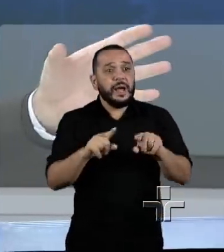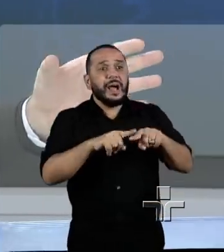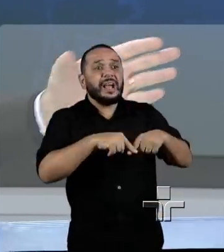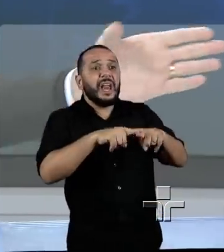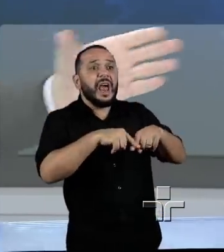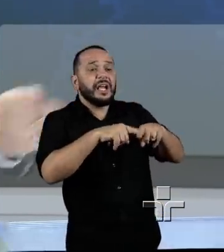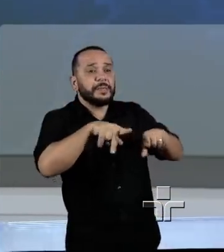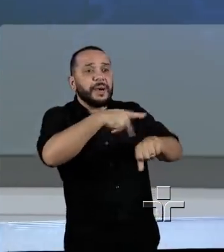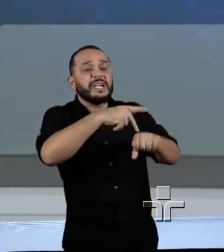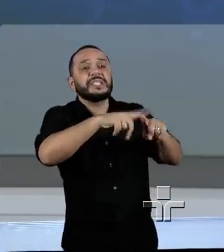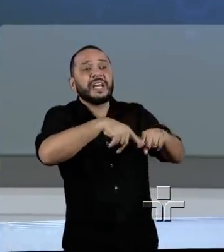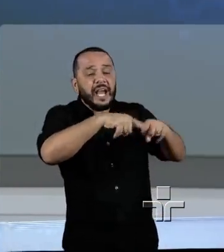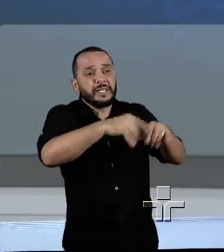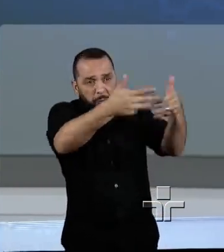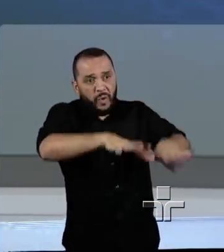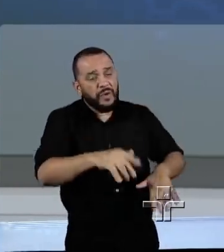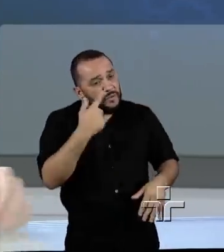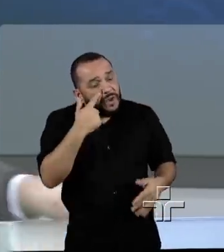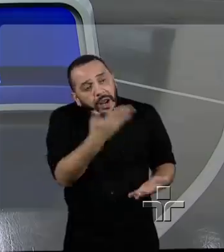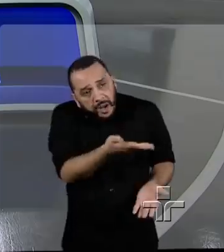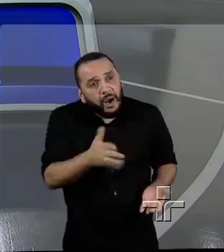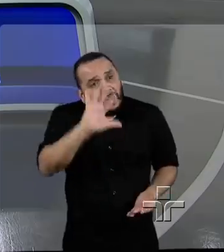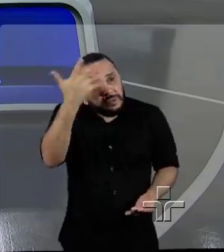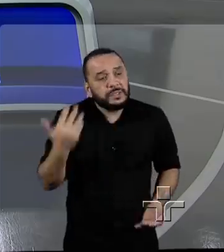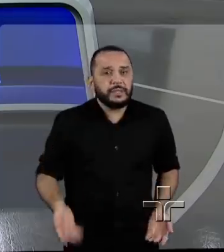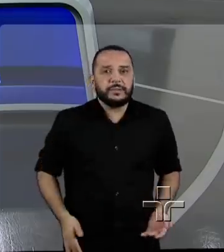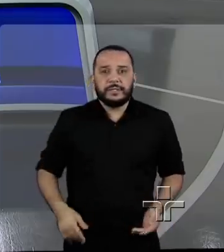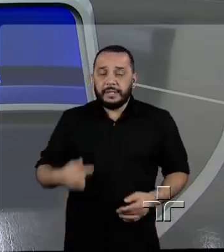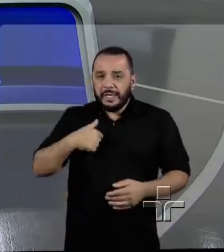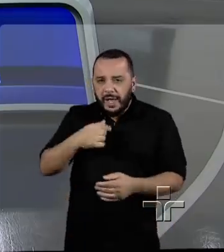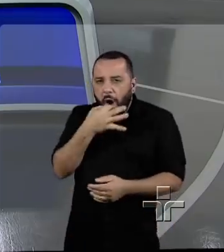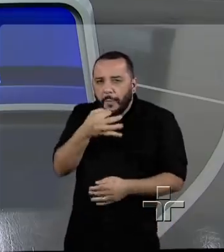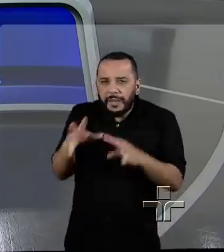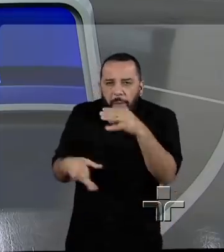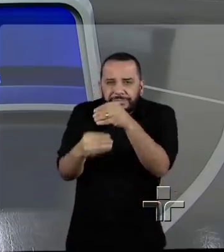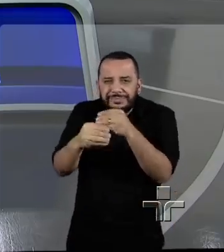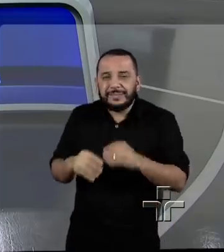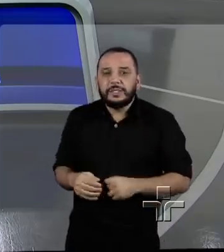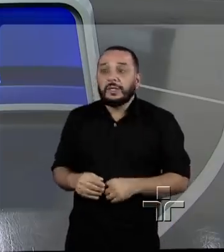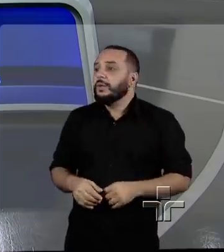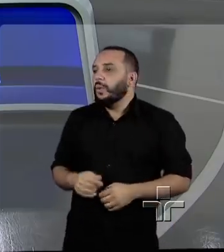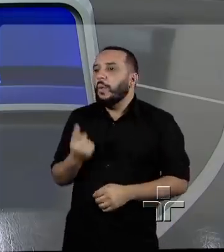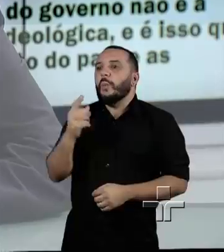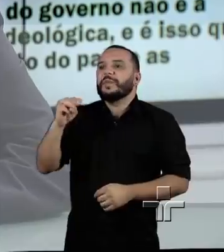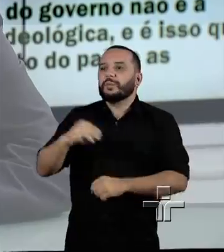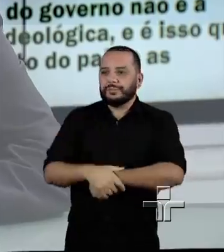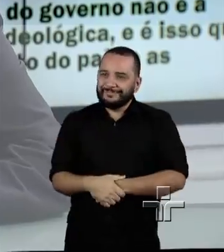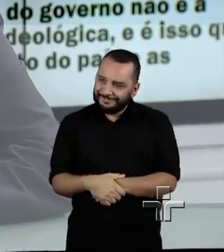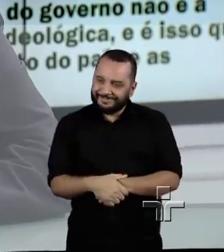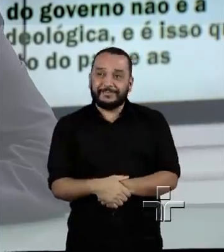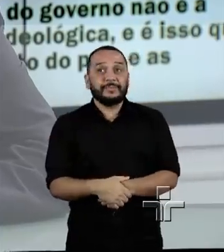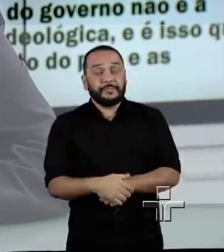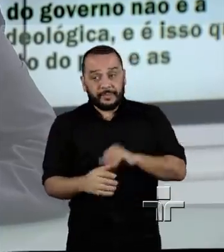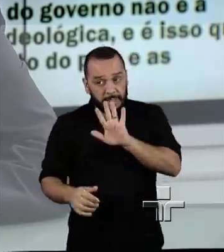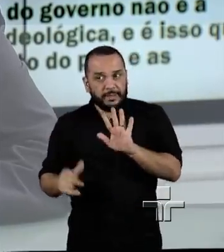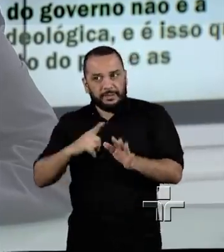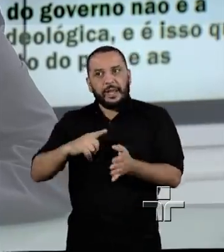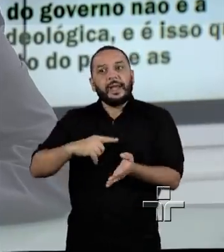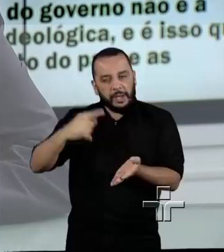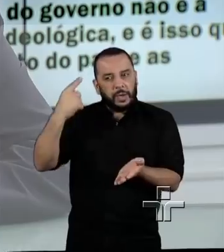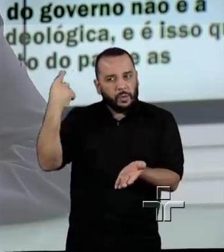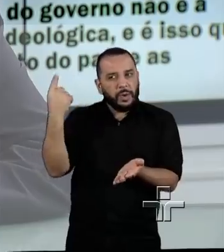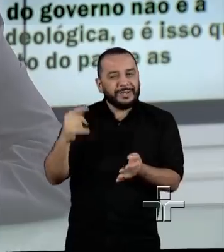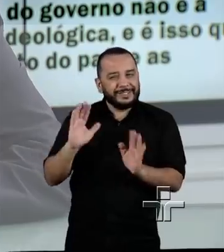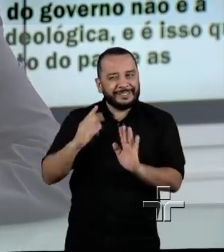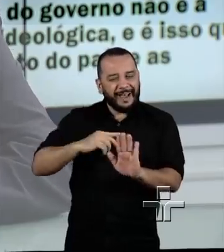o que vem pelo Brasil sem a reforma da Previdência. Posso dar um pequeno pitaco? Tem um minuto. Bom, eu diria que tem uma agenda ideológica, mas